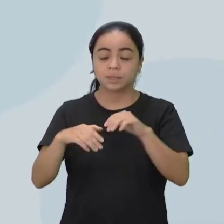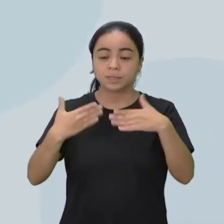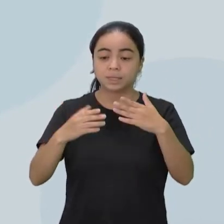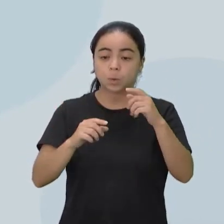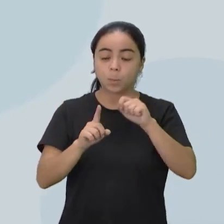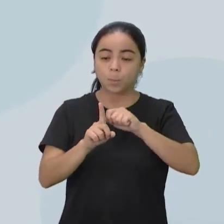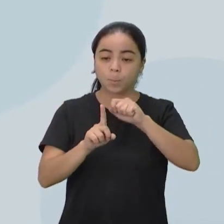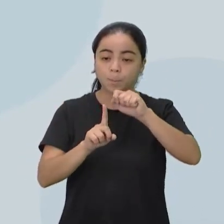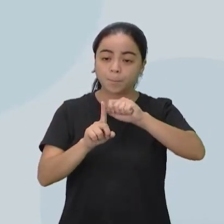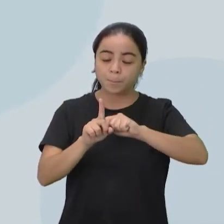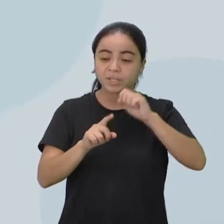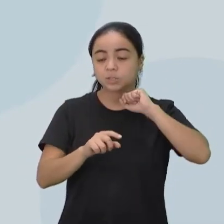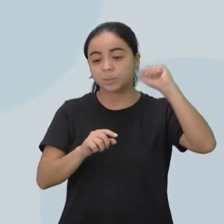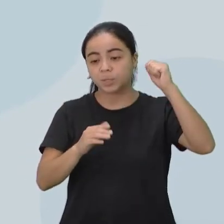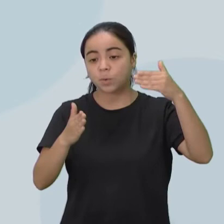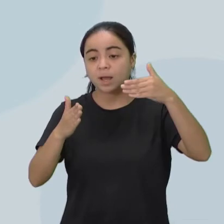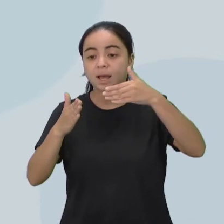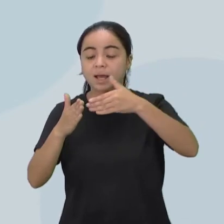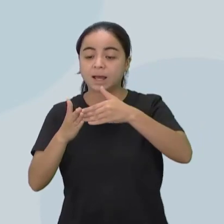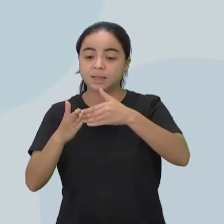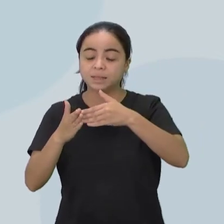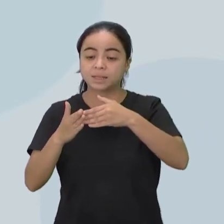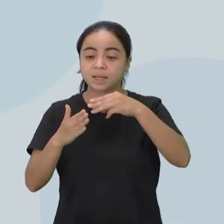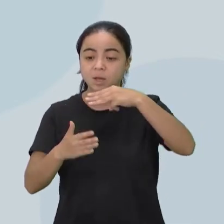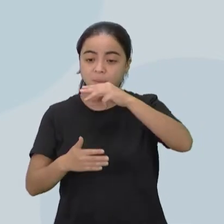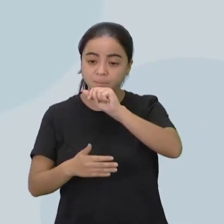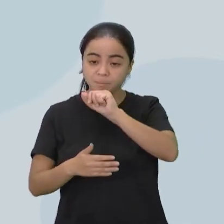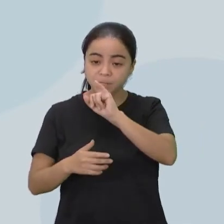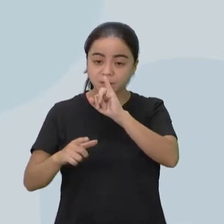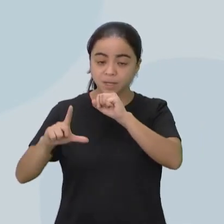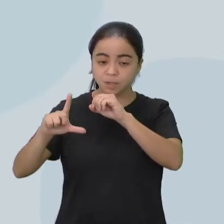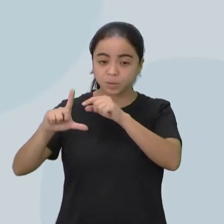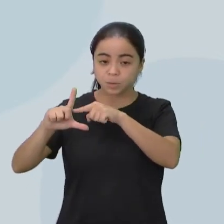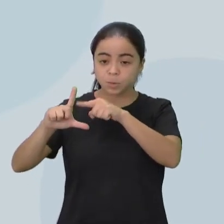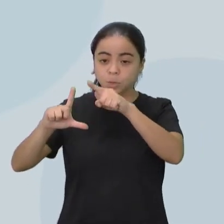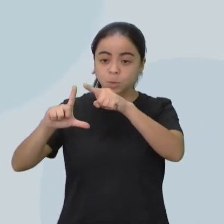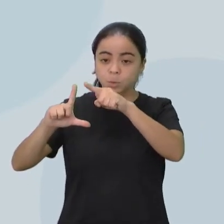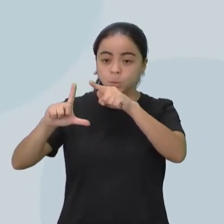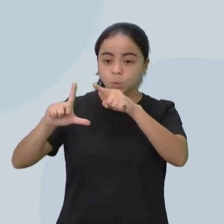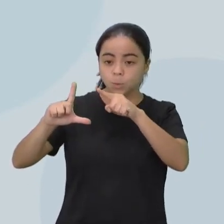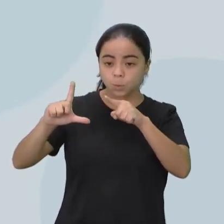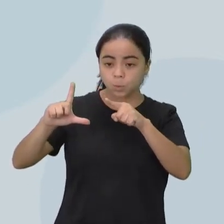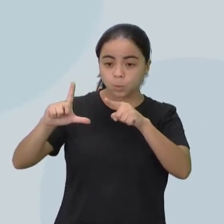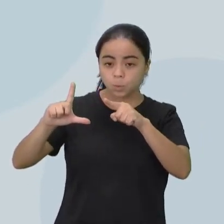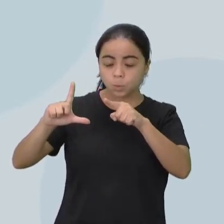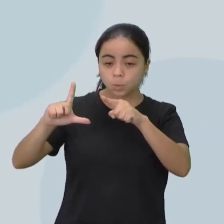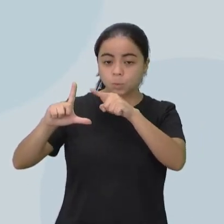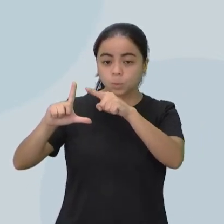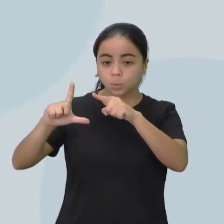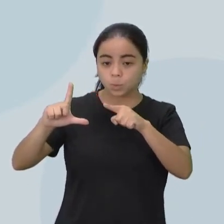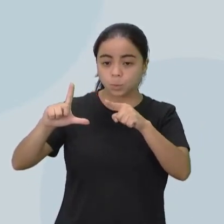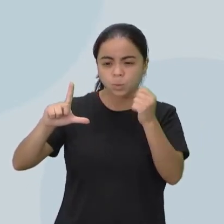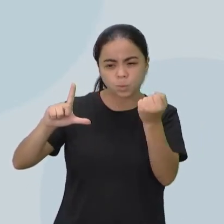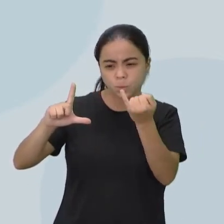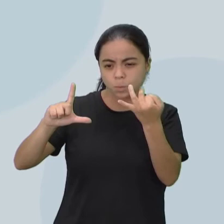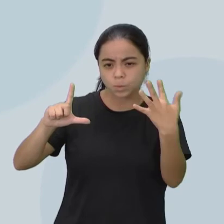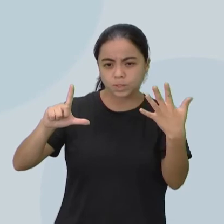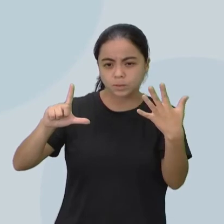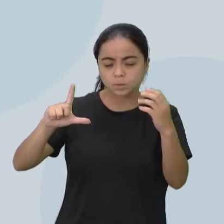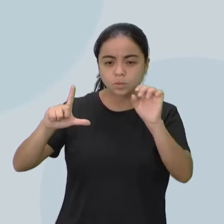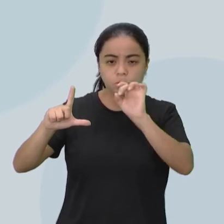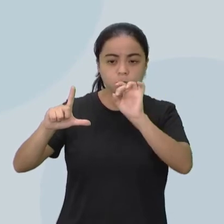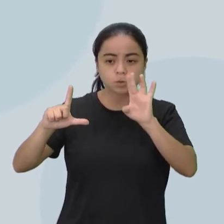abril para o mês de maio, teve quanto aí? Teve um decrescimento, caiu, né? E caiu quanto? Basta